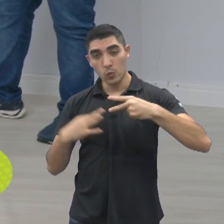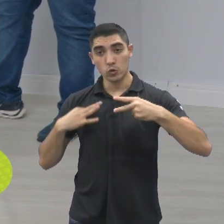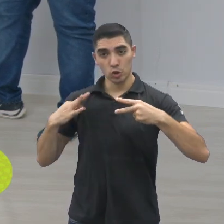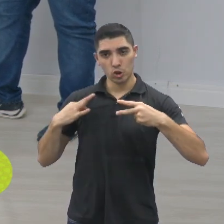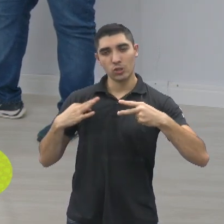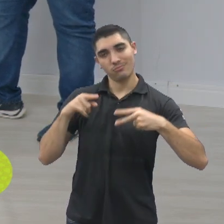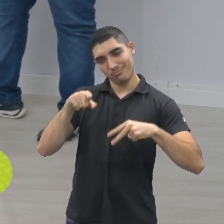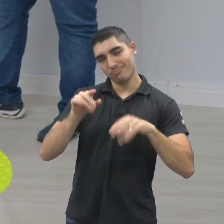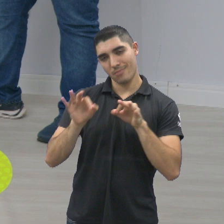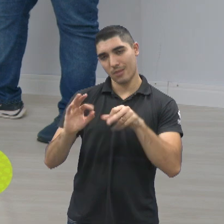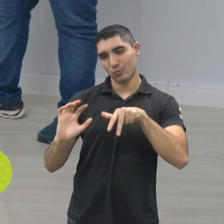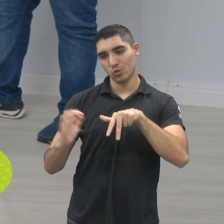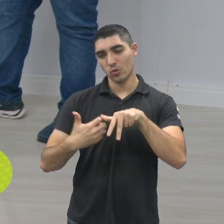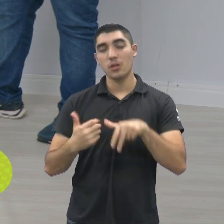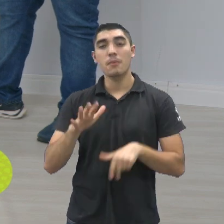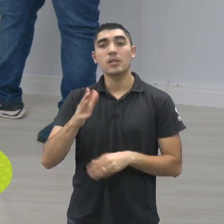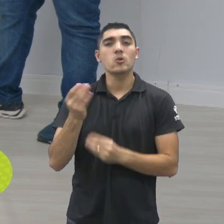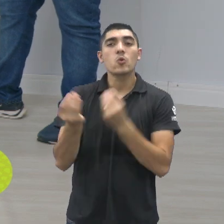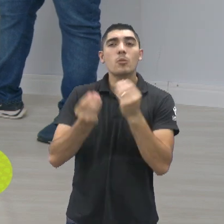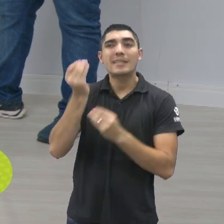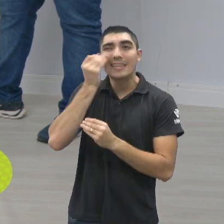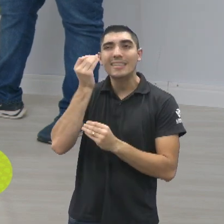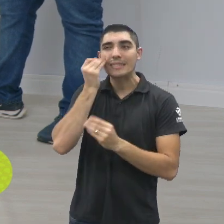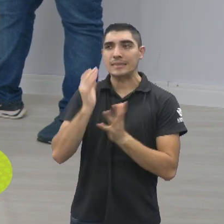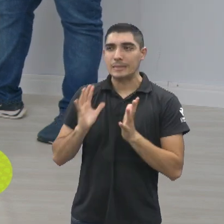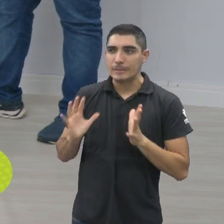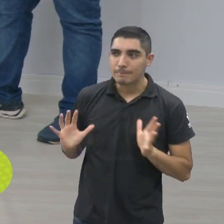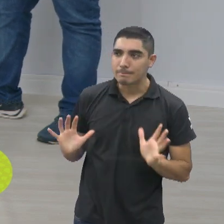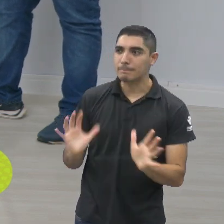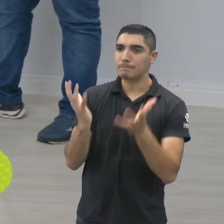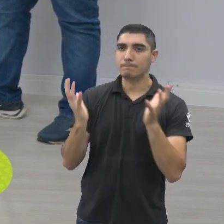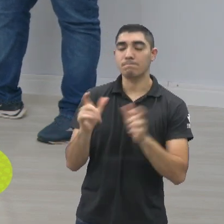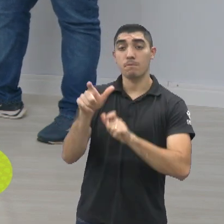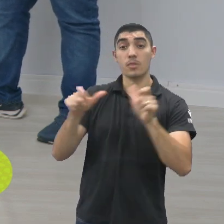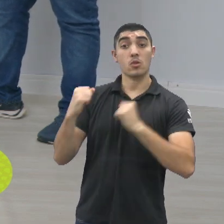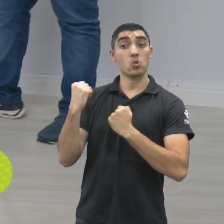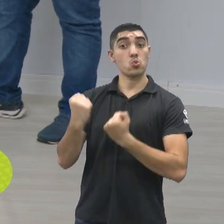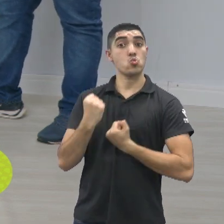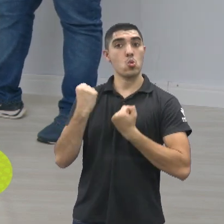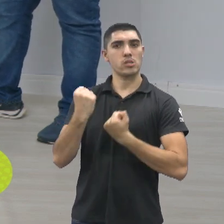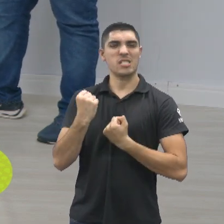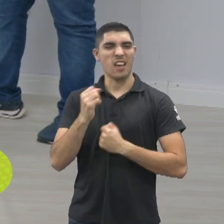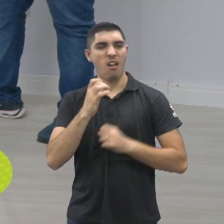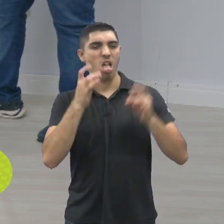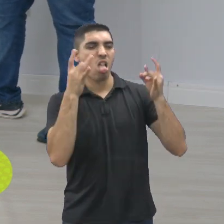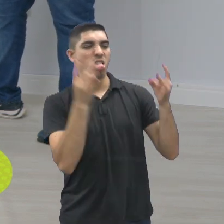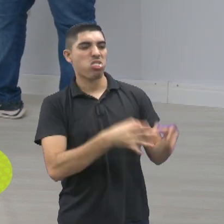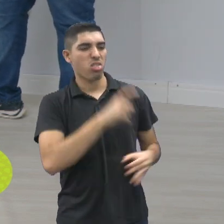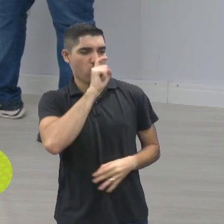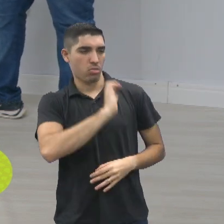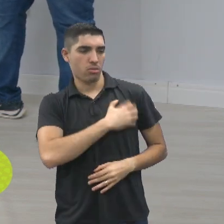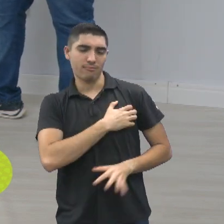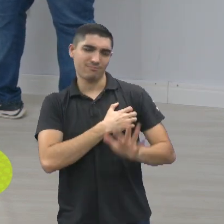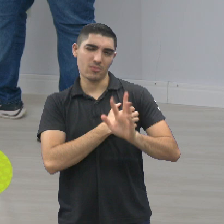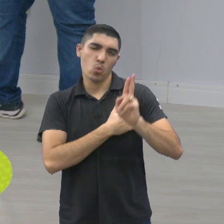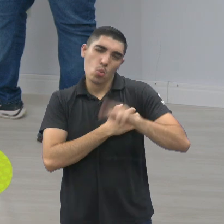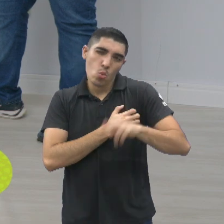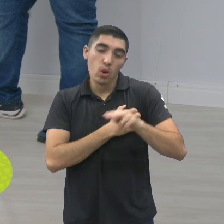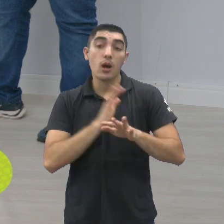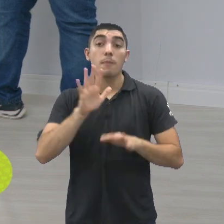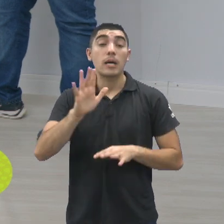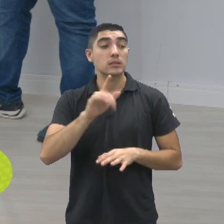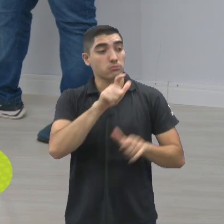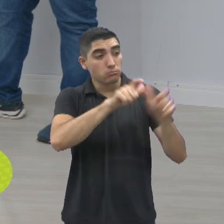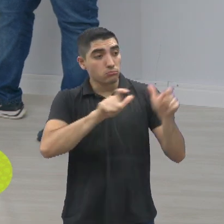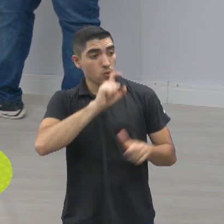Como fazer e tentar cativar o torcedor, que não vou dizer que vai deixar de torcer para o São José, isso jamais vai acontecer, mas que o torcedor do São José